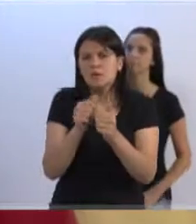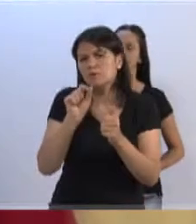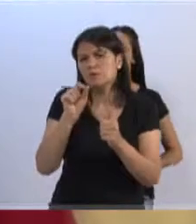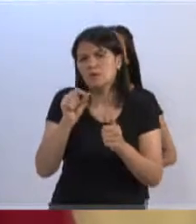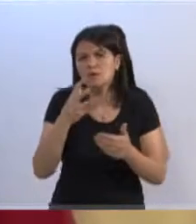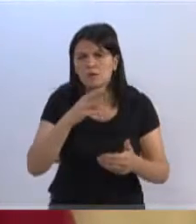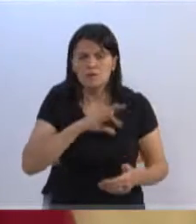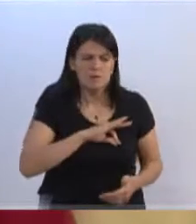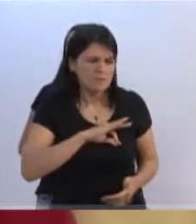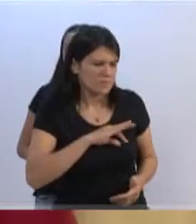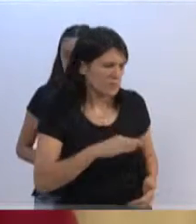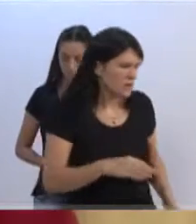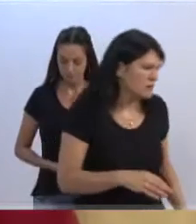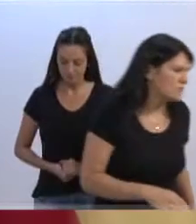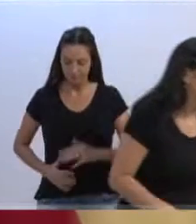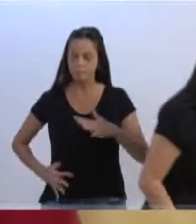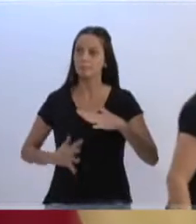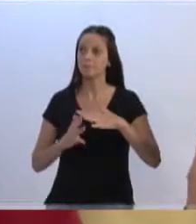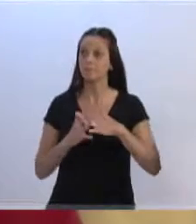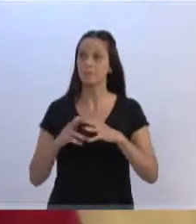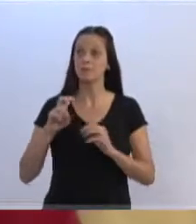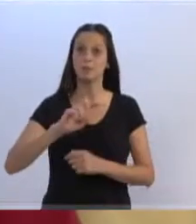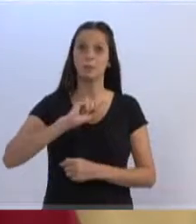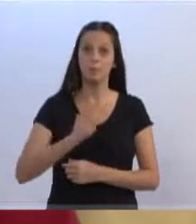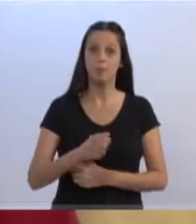ganha o teto de R$